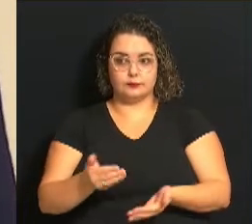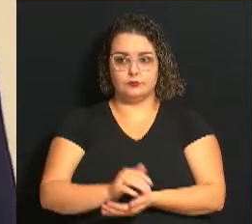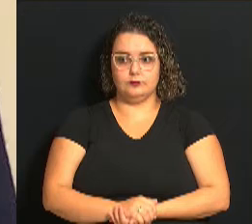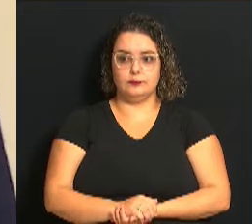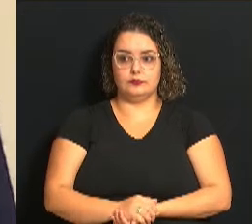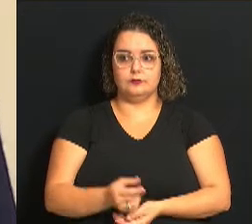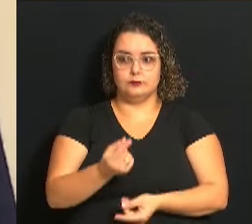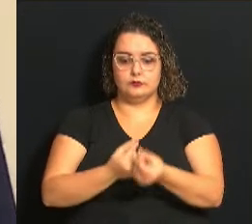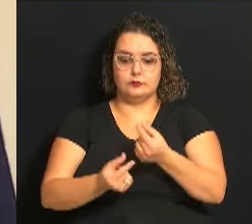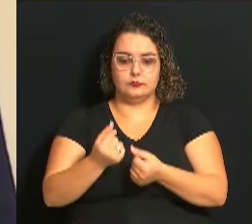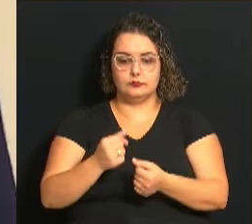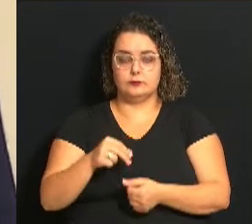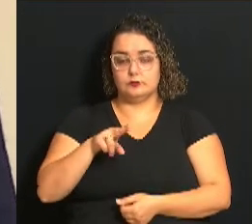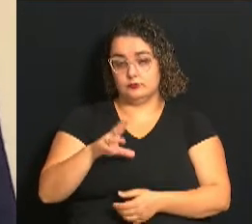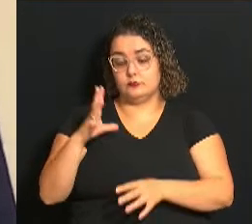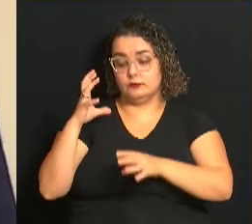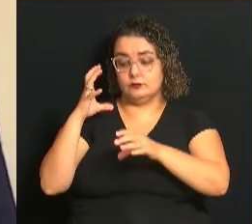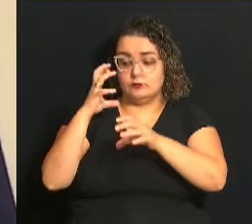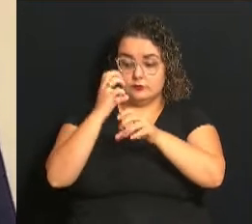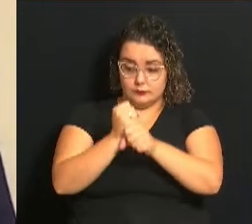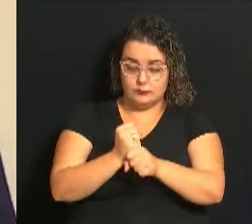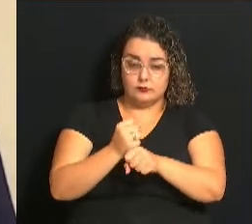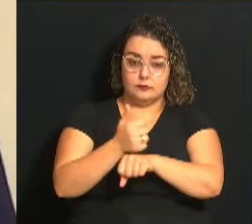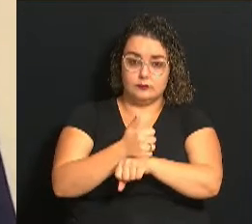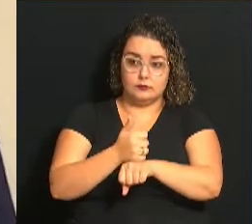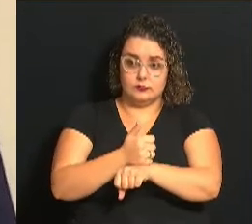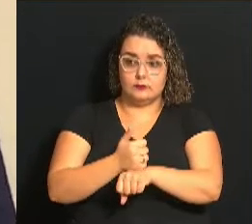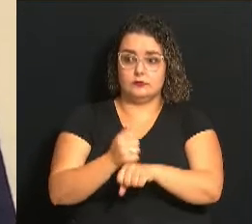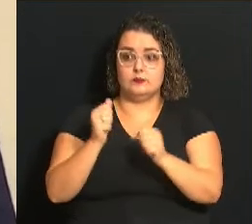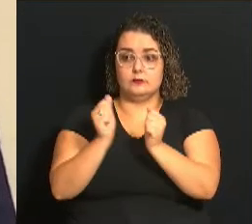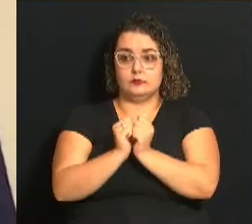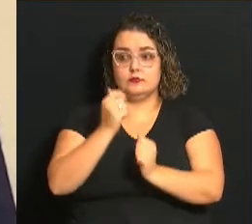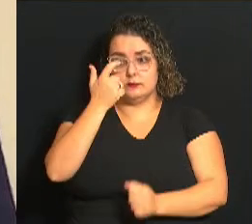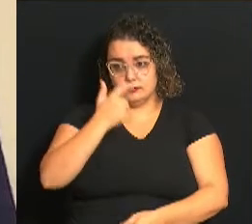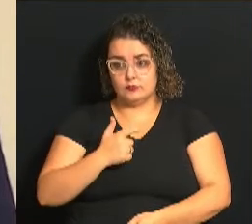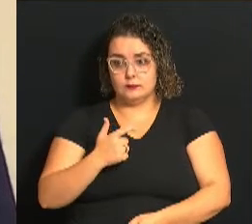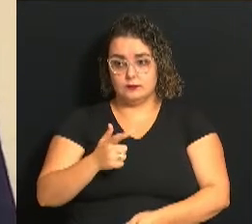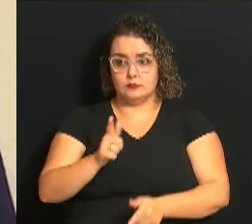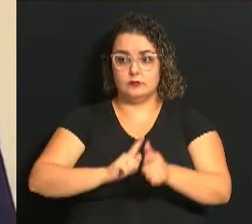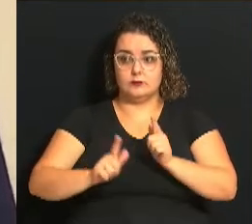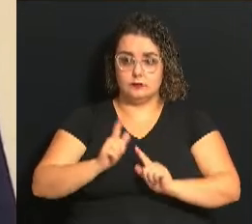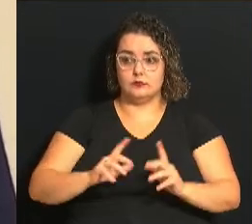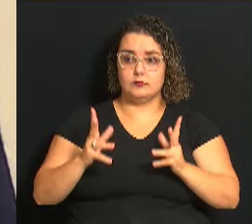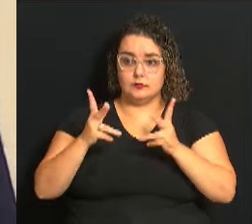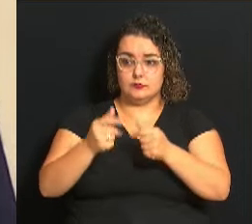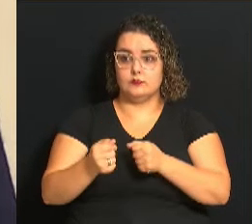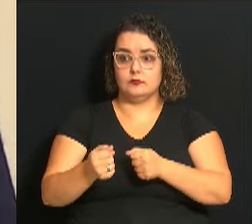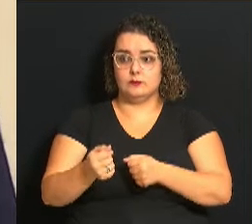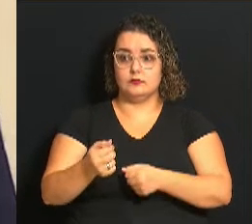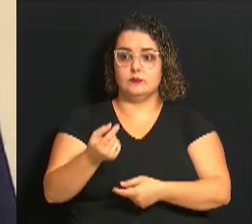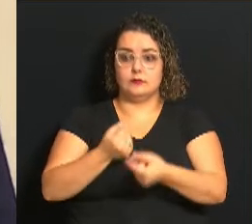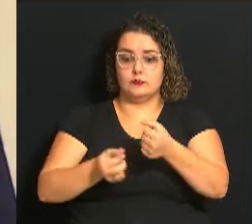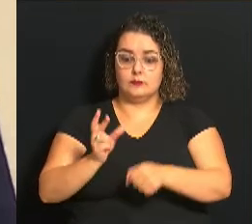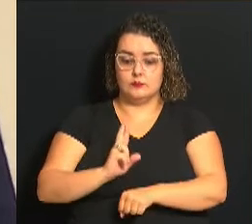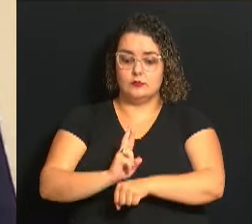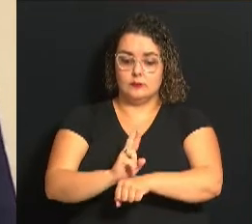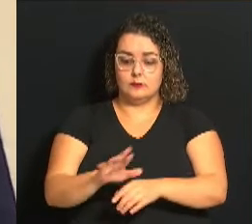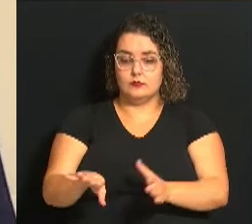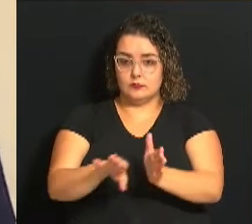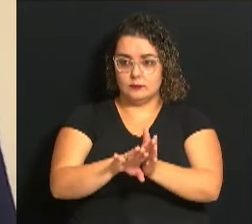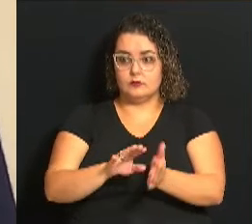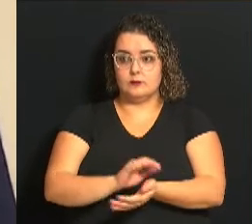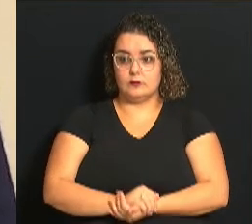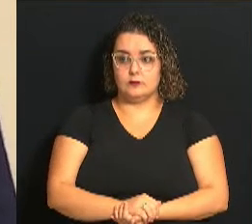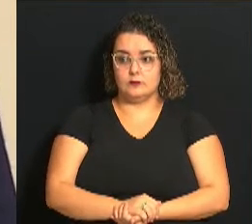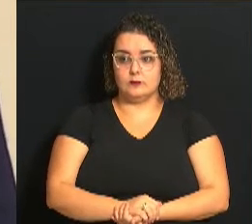ou à contabilidade, para juntamente comigo a gente poder fazer a gestão de todos esses recursos que porventura vierem. Da